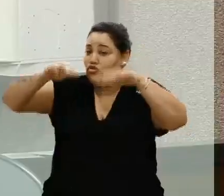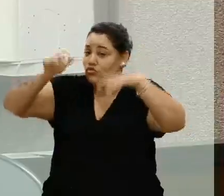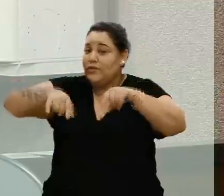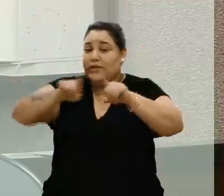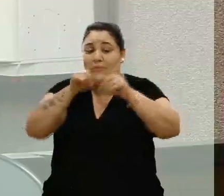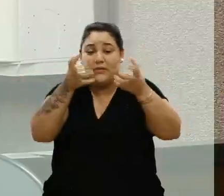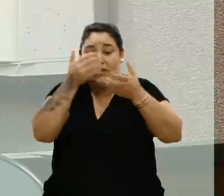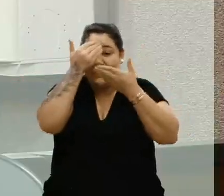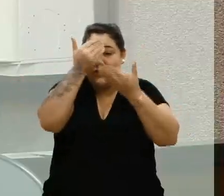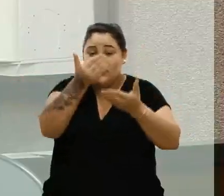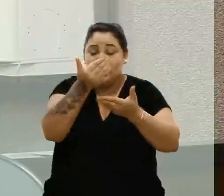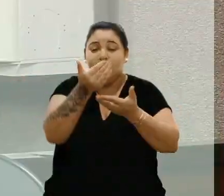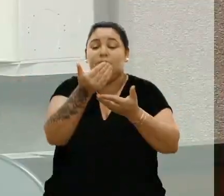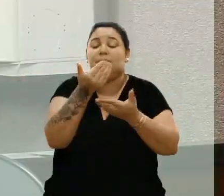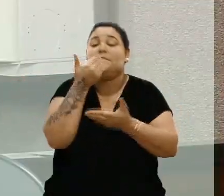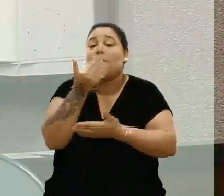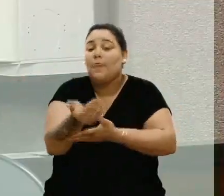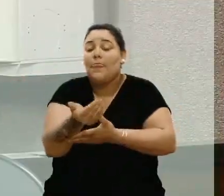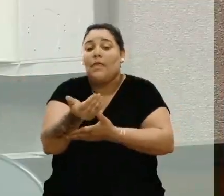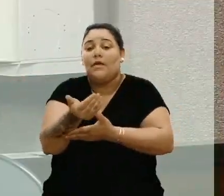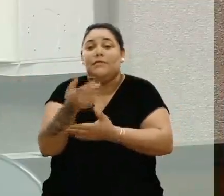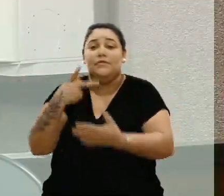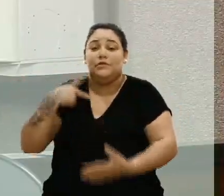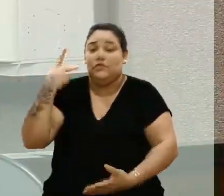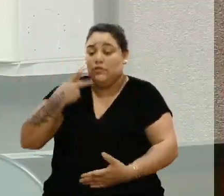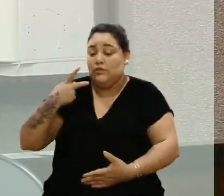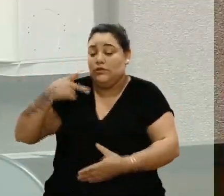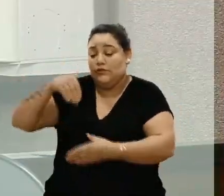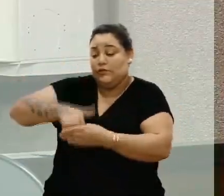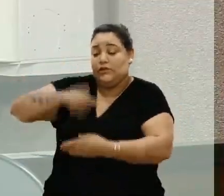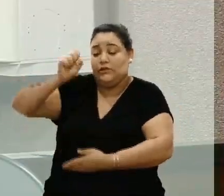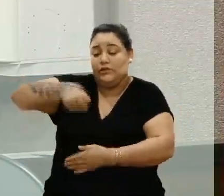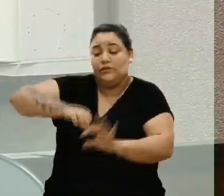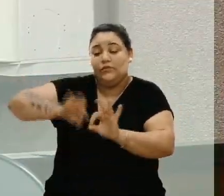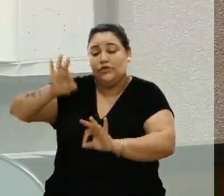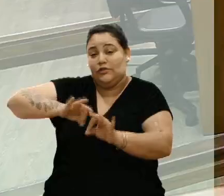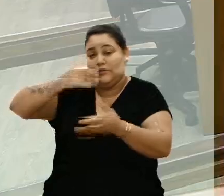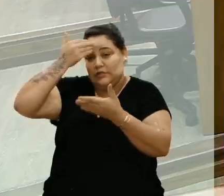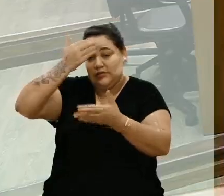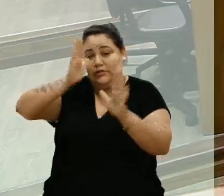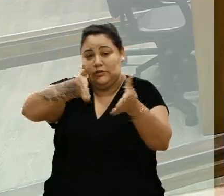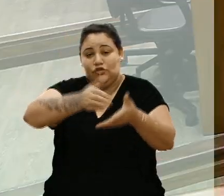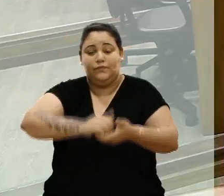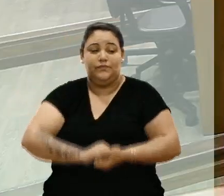agradecer já aos vereadores que declararam voto sim ao projeto. Era isso, senhora presidente.